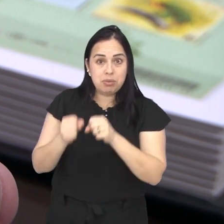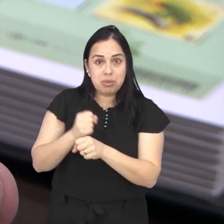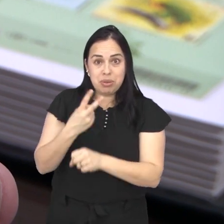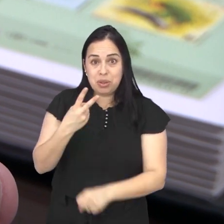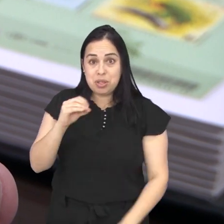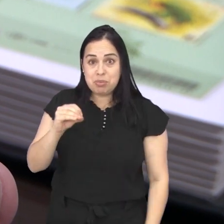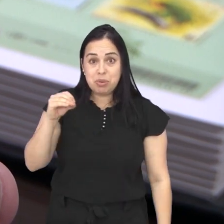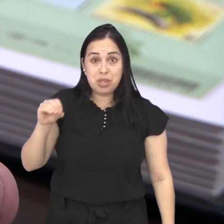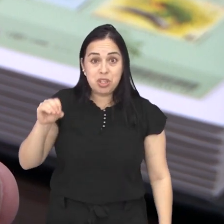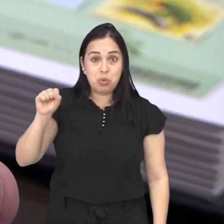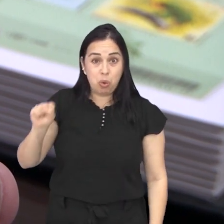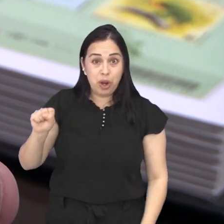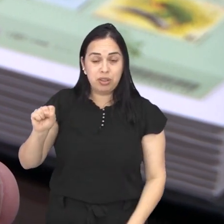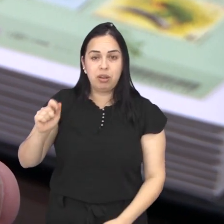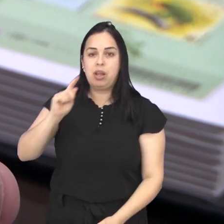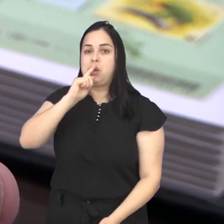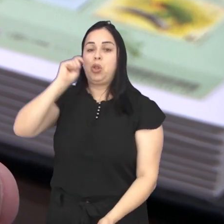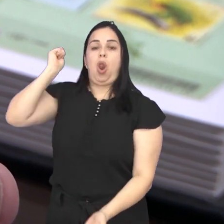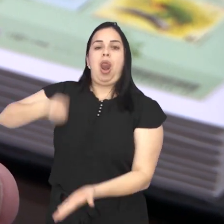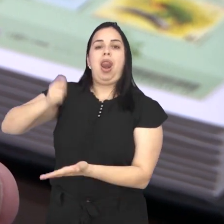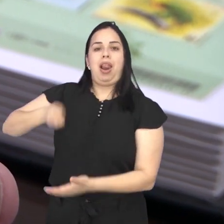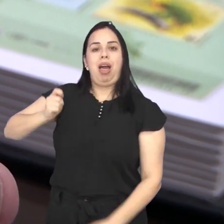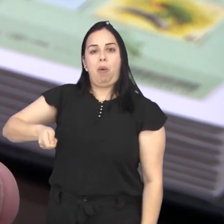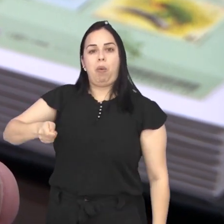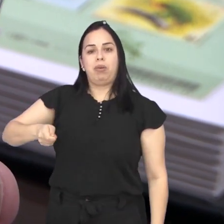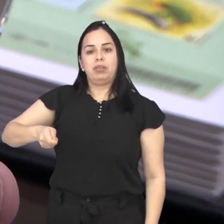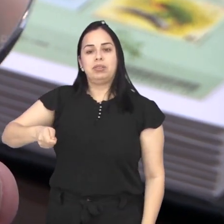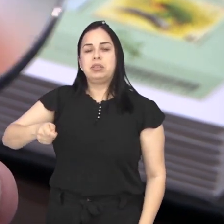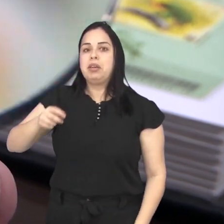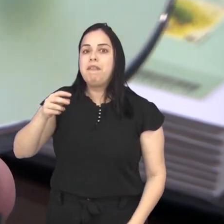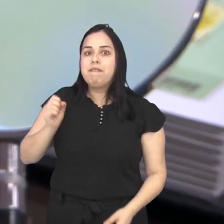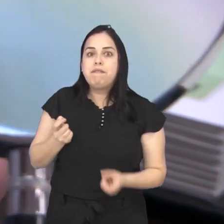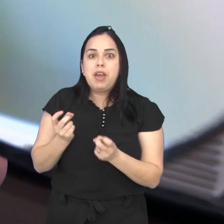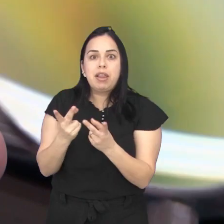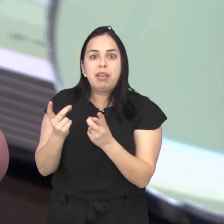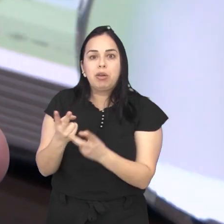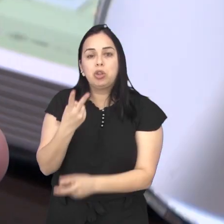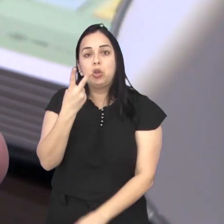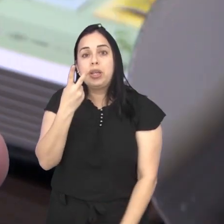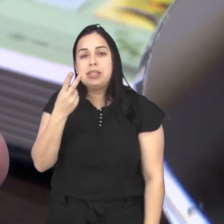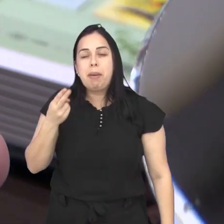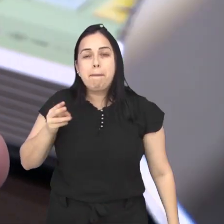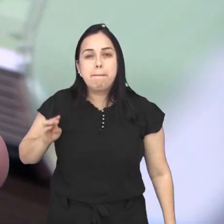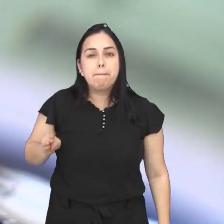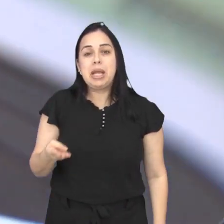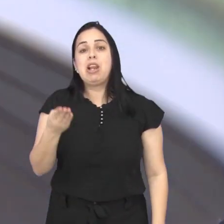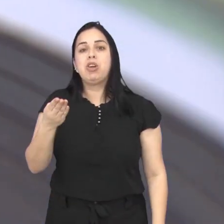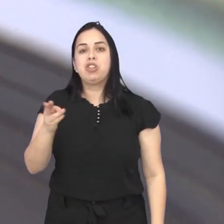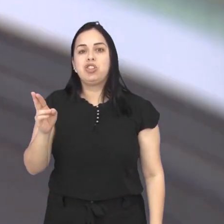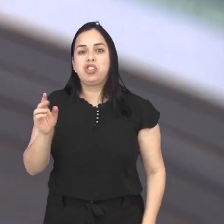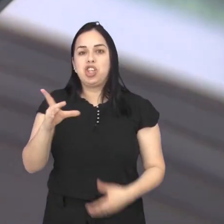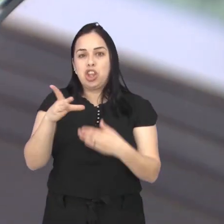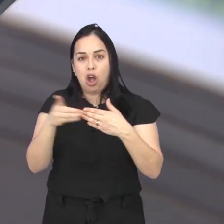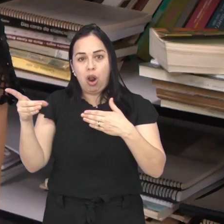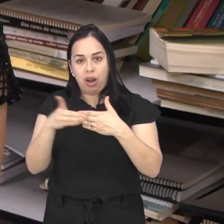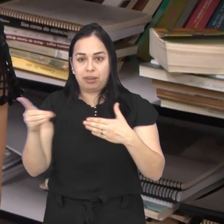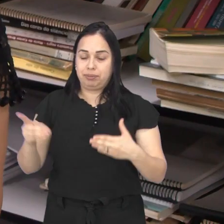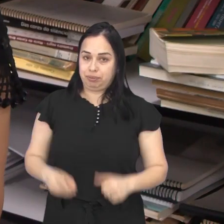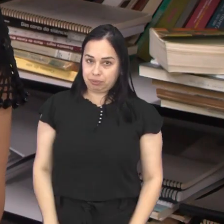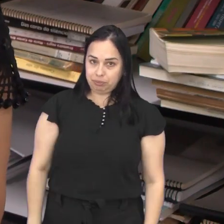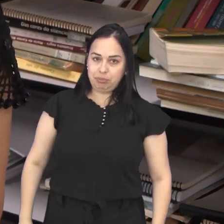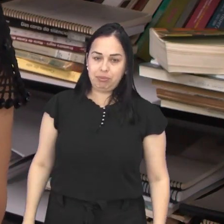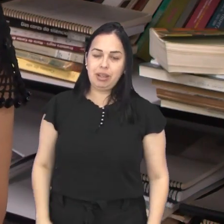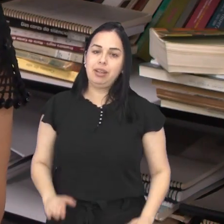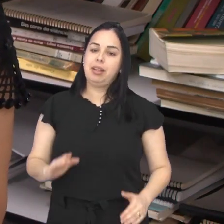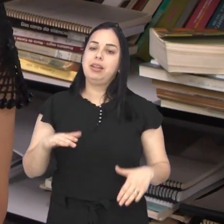de Boi, em 2008, foi vendida por um colecionador estrangeiro por cerca de $2 milhões.